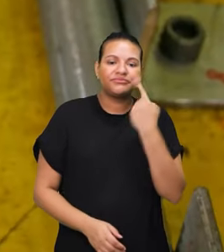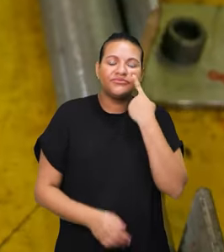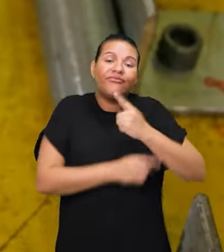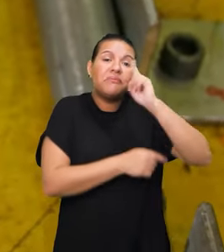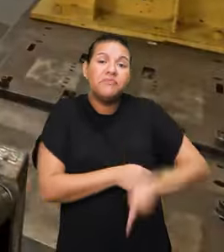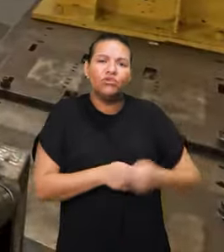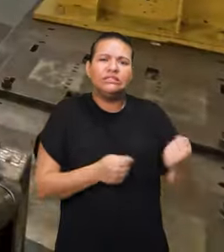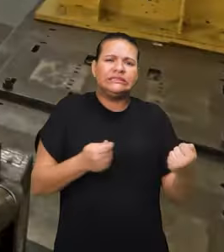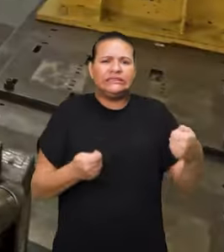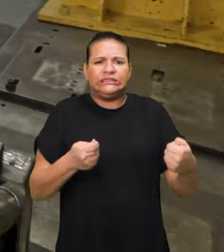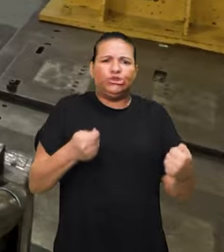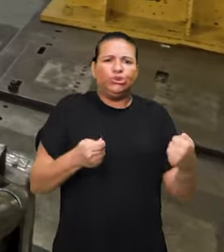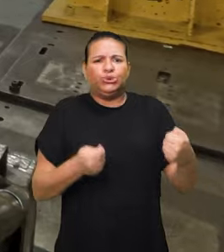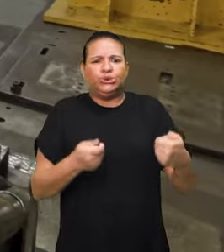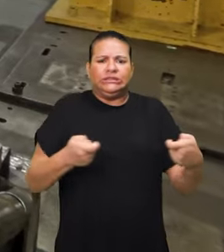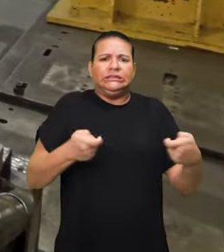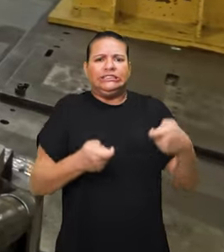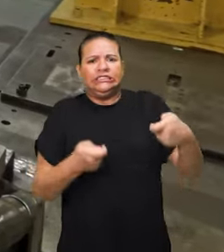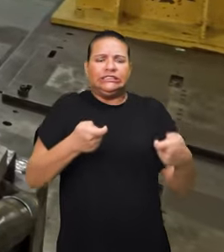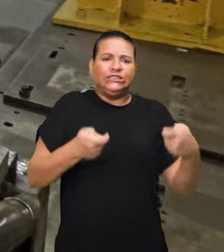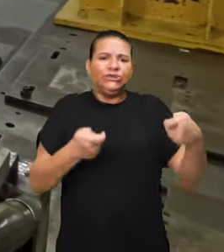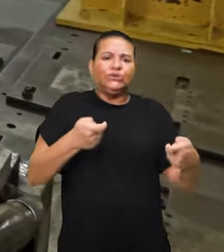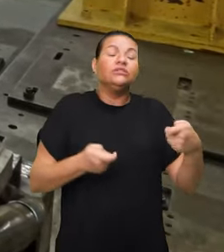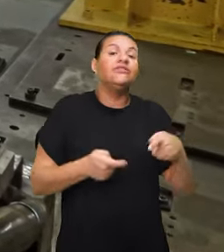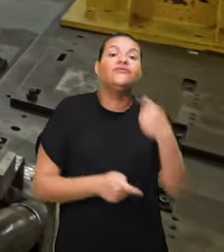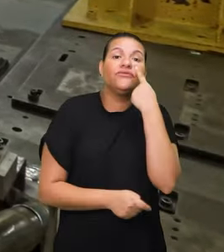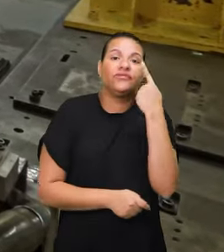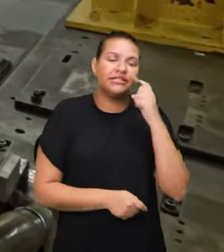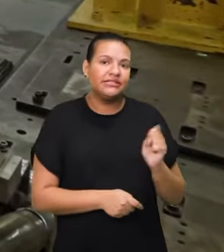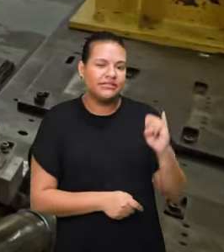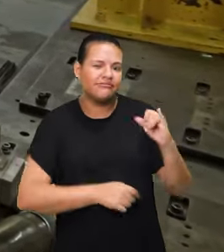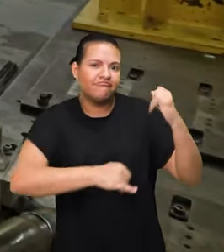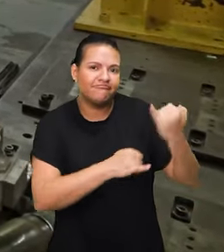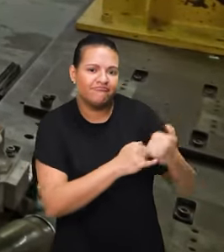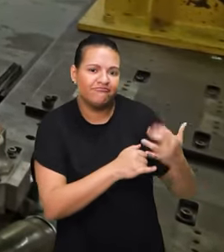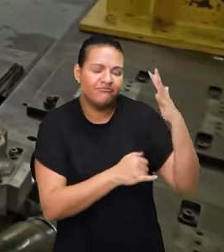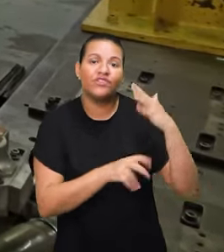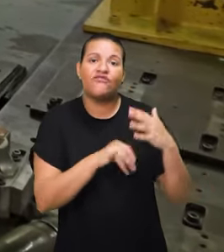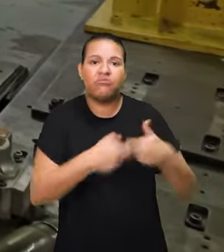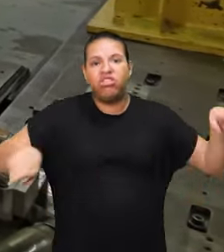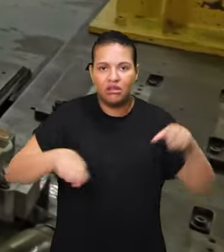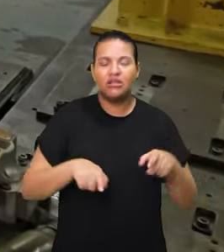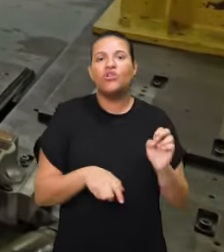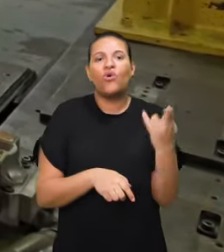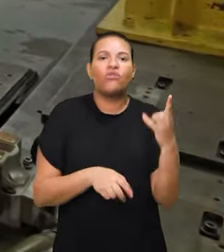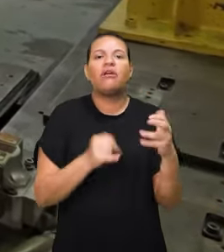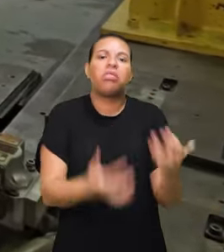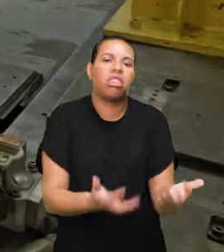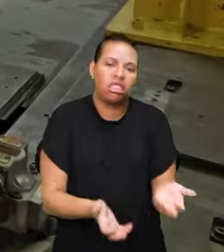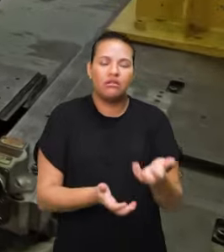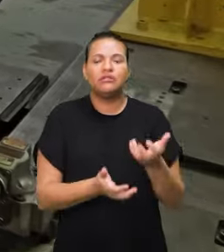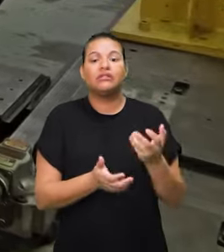Mil ciclos pra gente ver se ao longo desses mil ciclos o o chis os tubos as soldas eles vão perder a